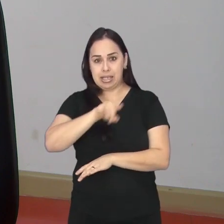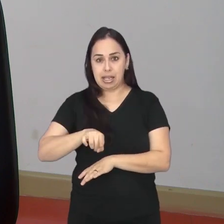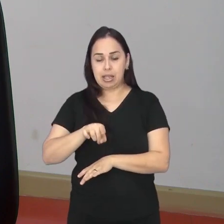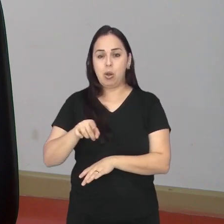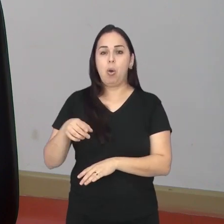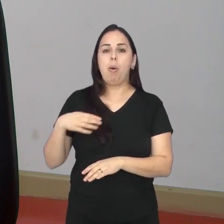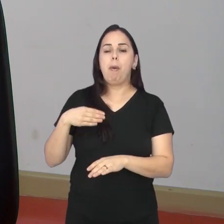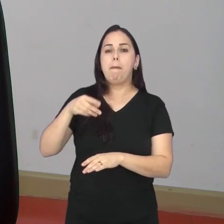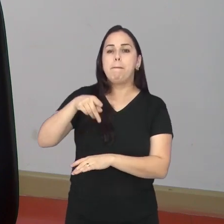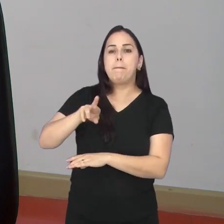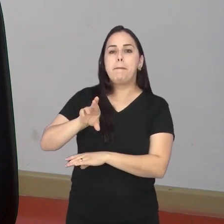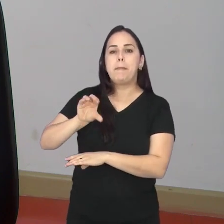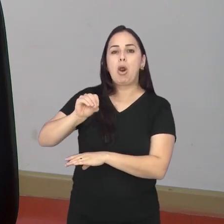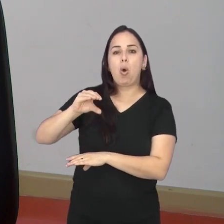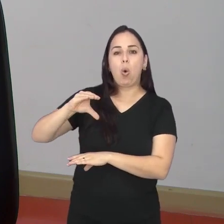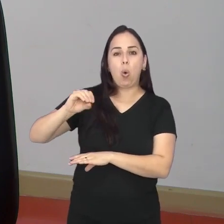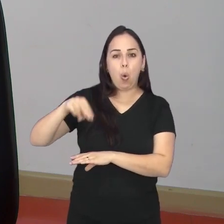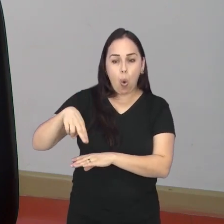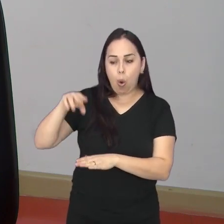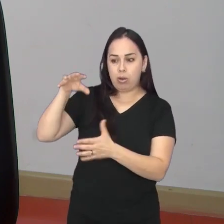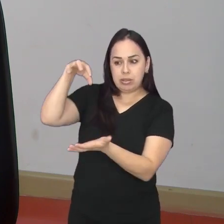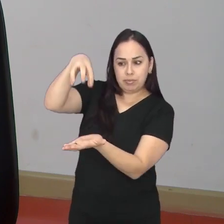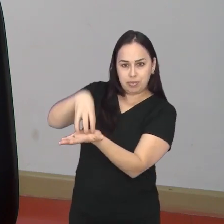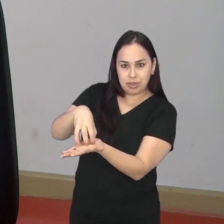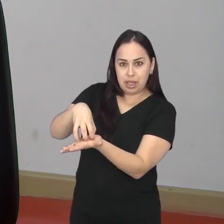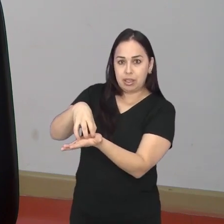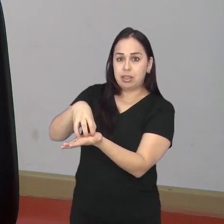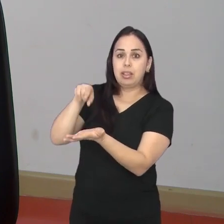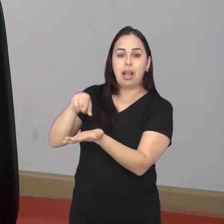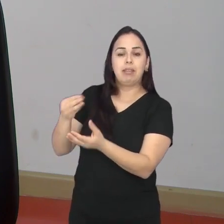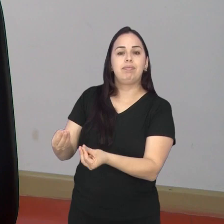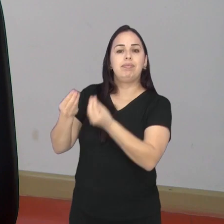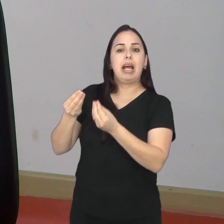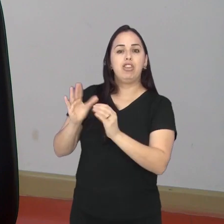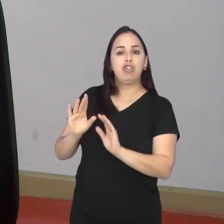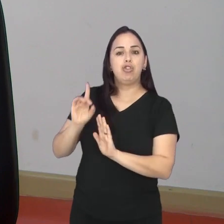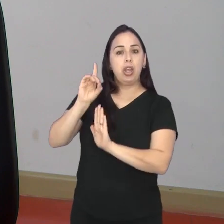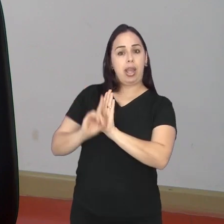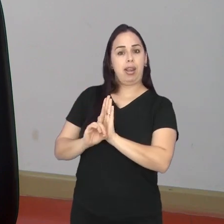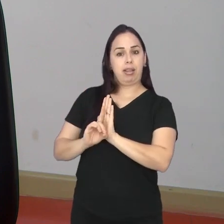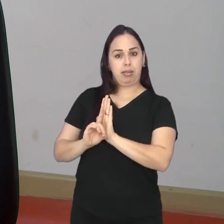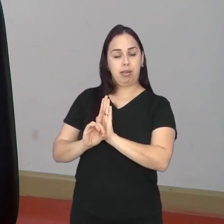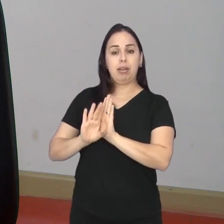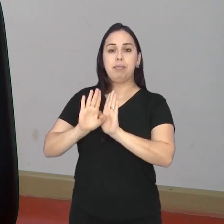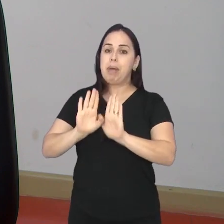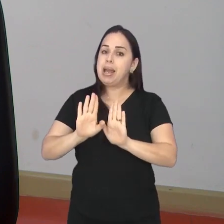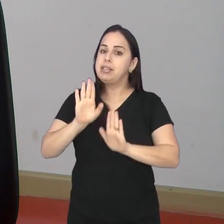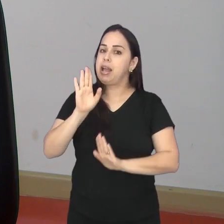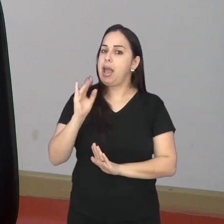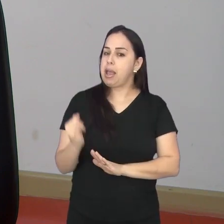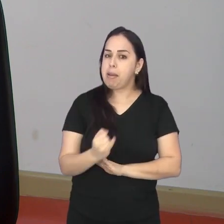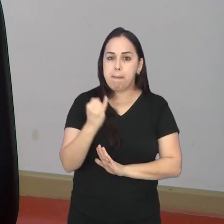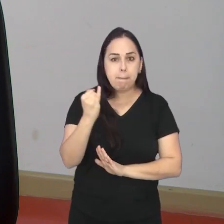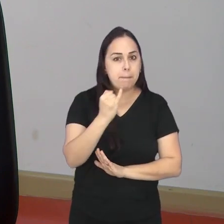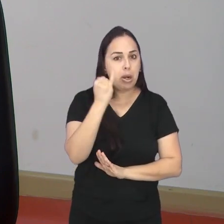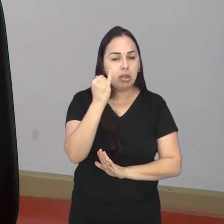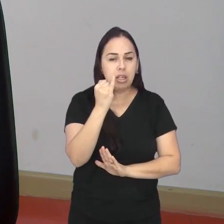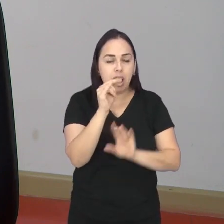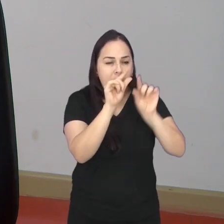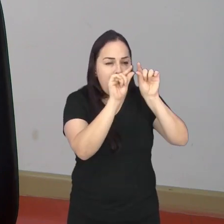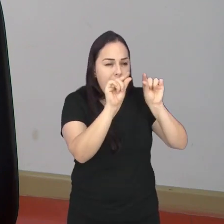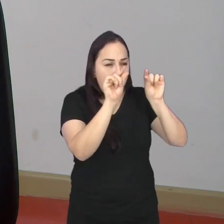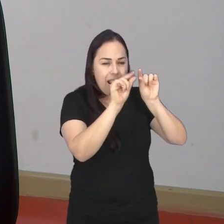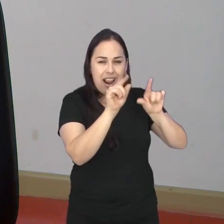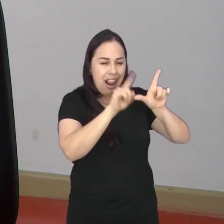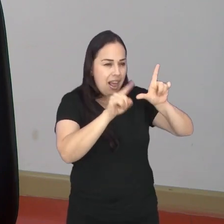Órgãos como o Procon e a ANAC, a Agência Nacional de Aviação Civil, resguardam os direitos do consumidor. No entanto, é fundamental